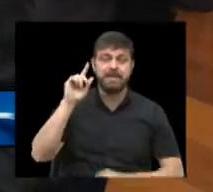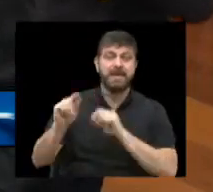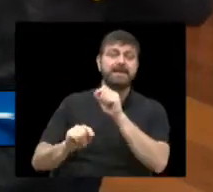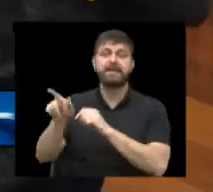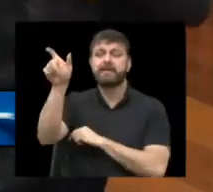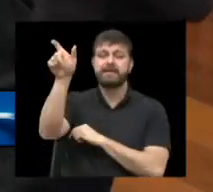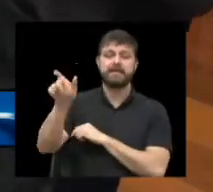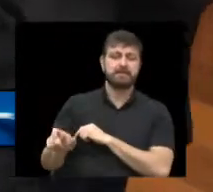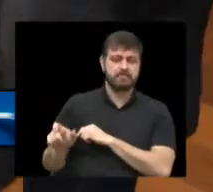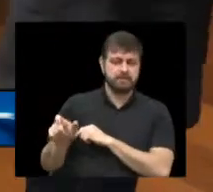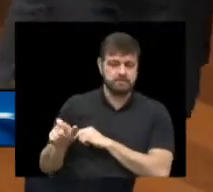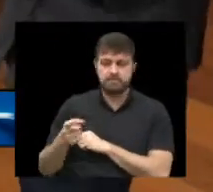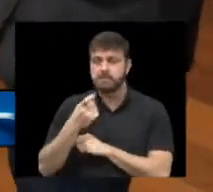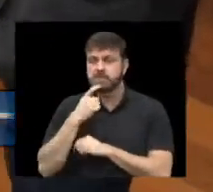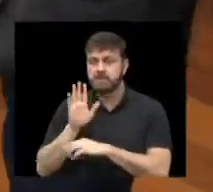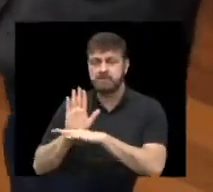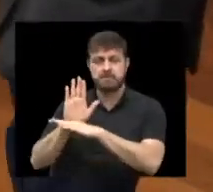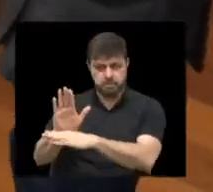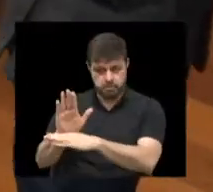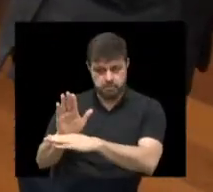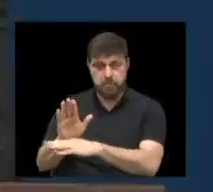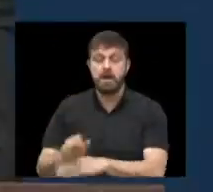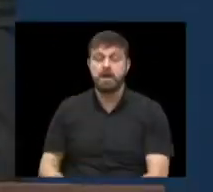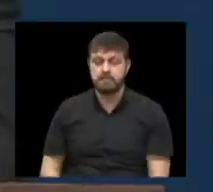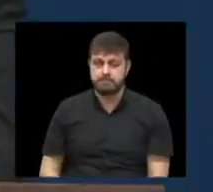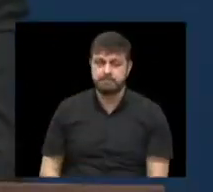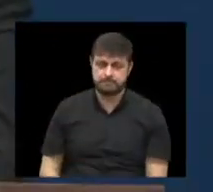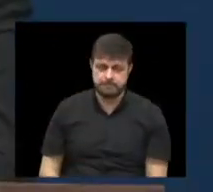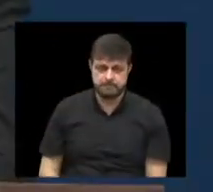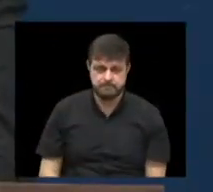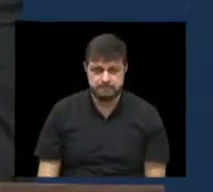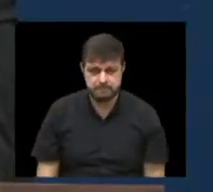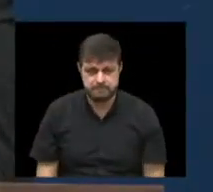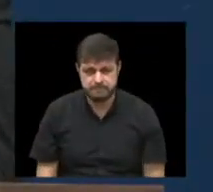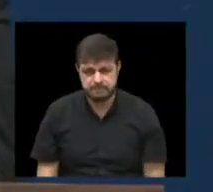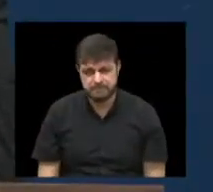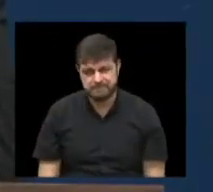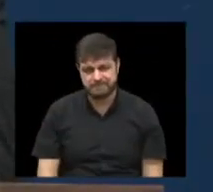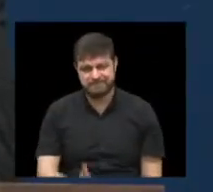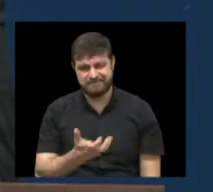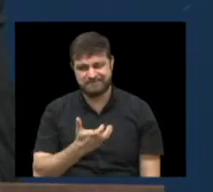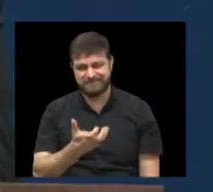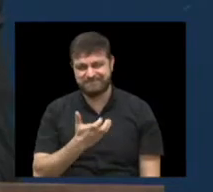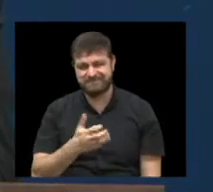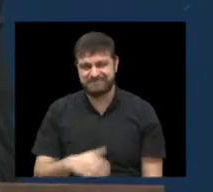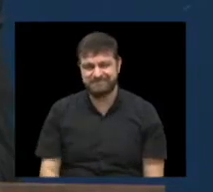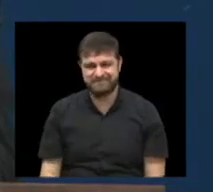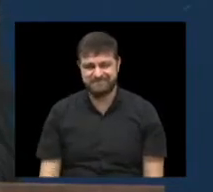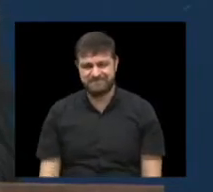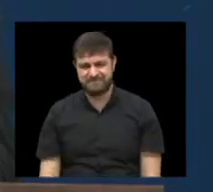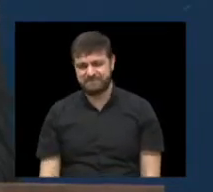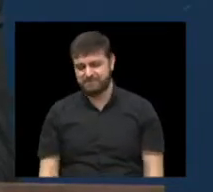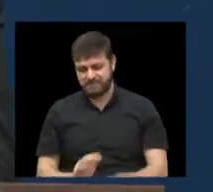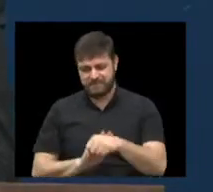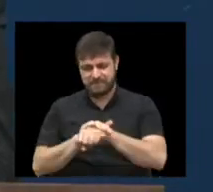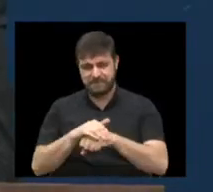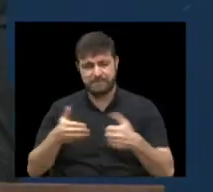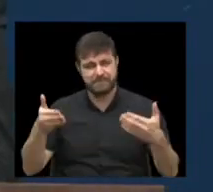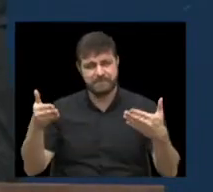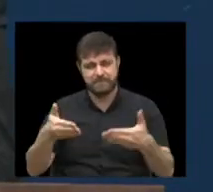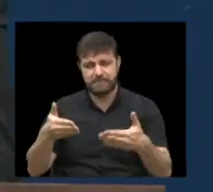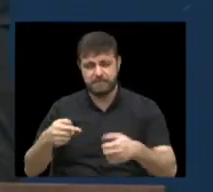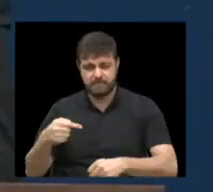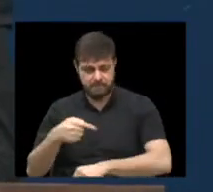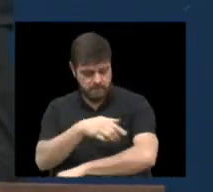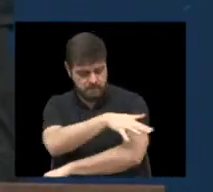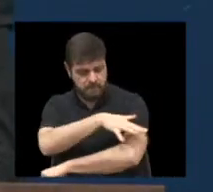referências. Parabéns, vereador. Obrigado, vereador professor Alberto. Quero, então, deixar registrado nessa noite, naquela